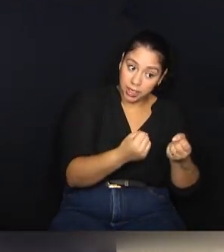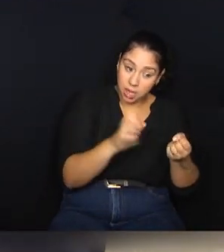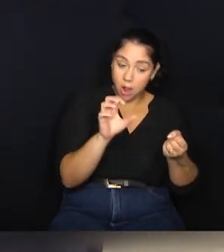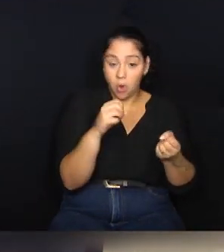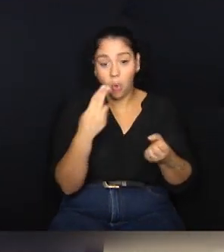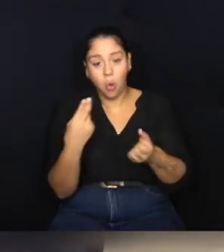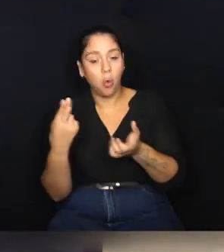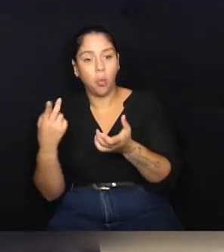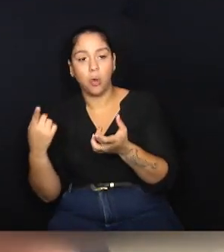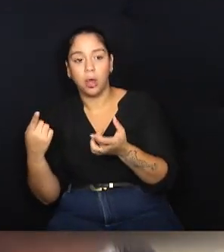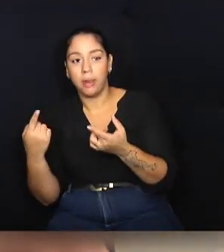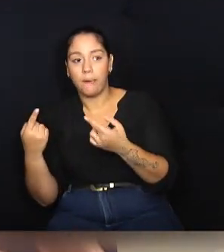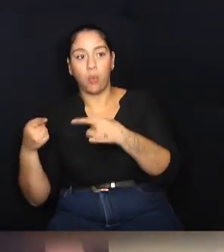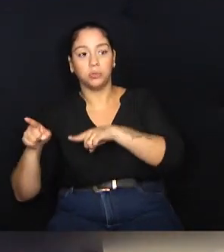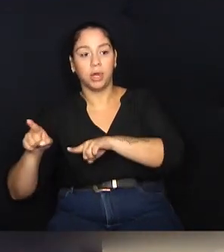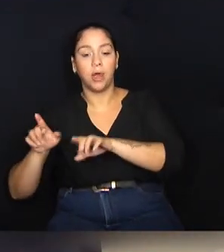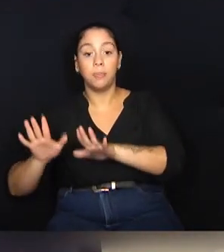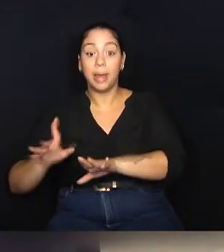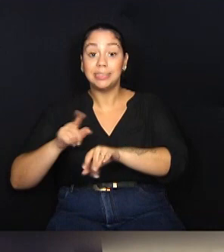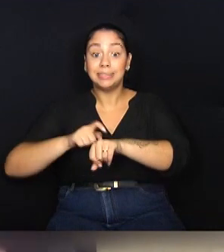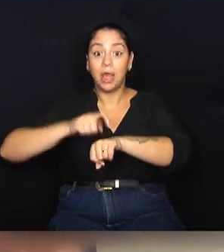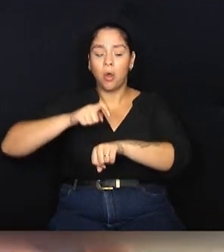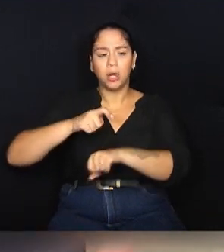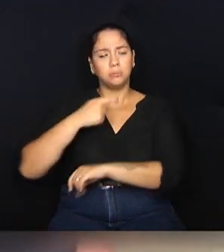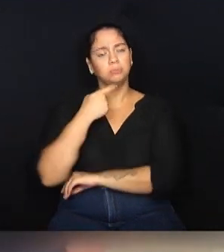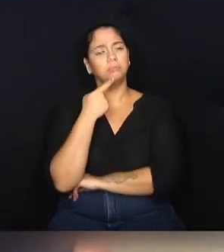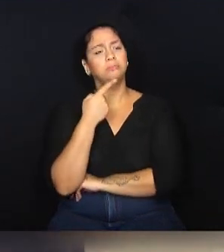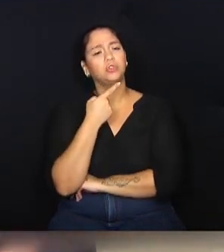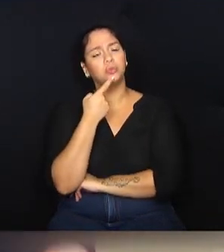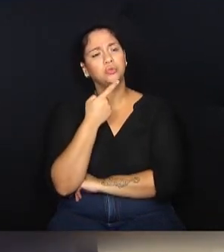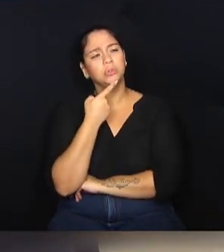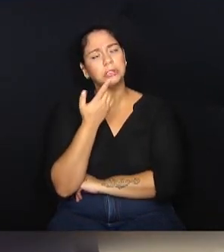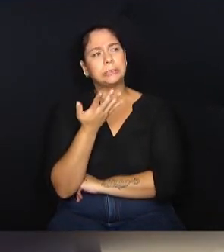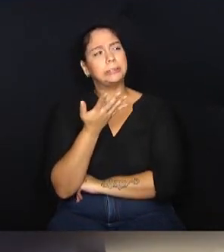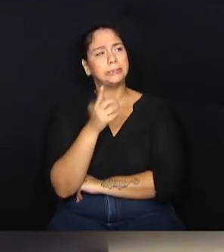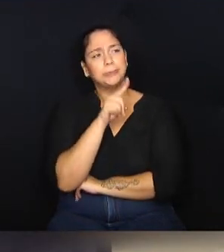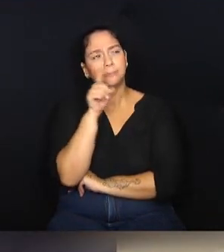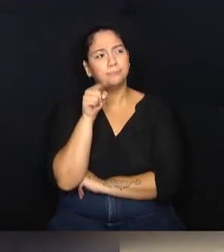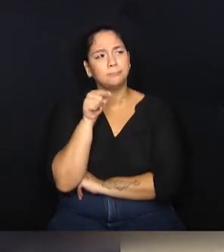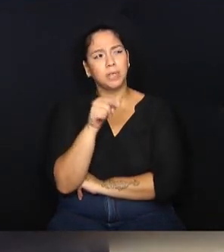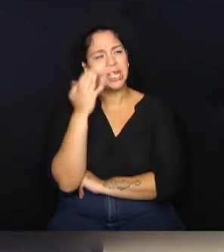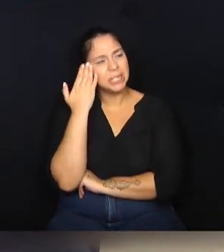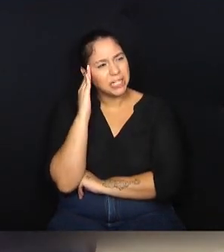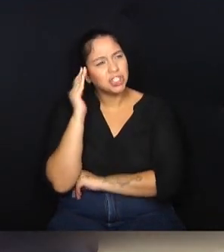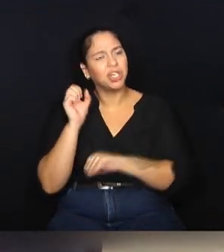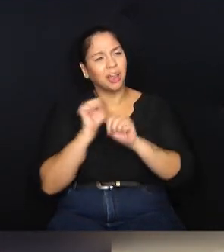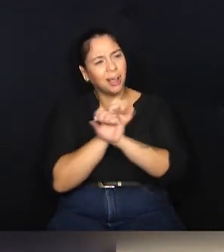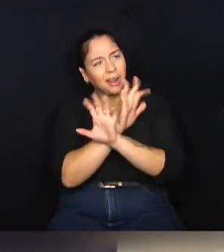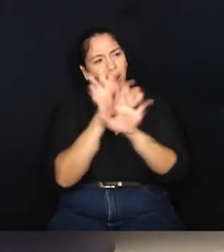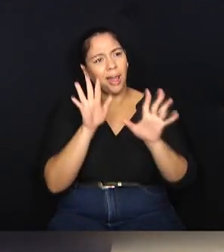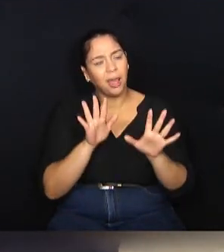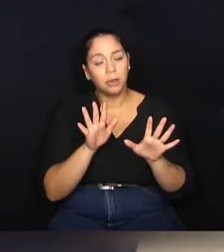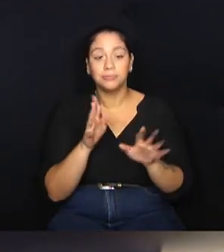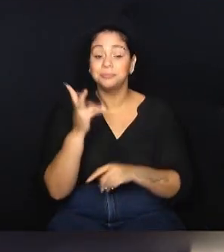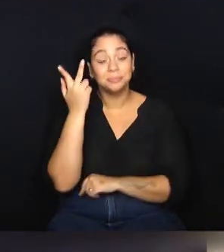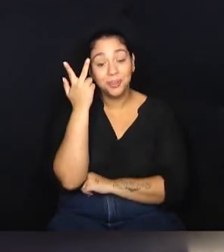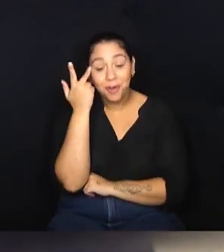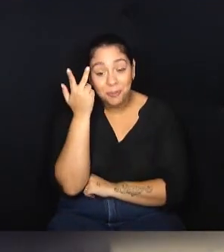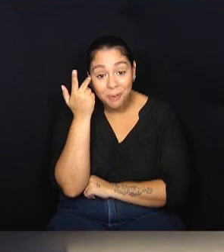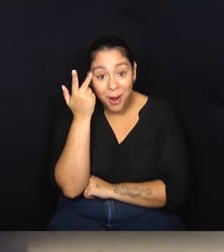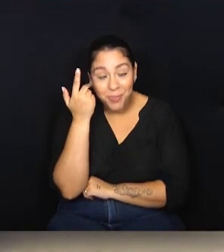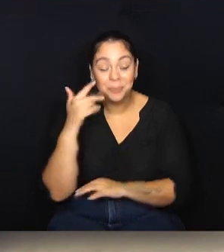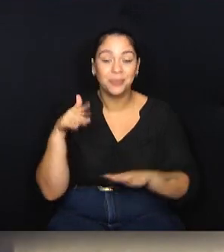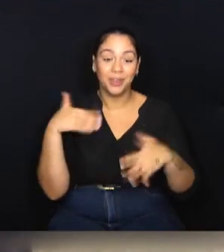mas na hora suscita uma dúvida. Poxa, mas será que eu entendi direito? Isso é muito comum. E a comissão